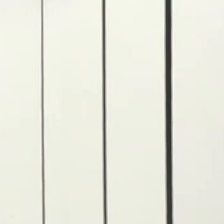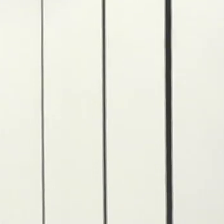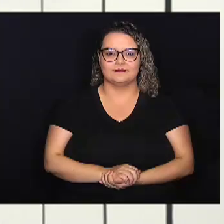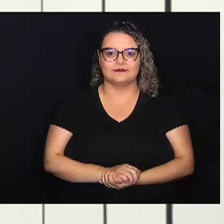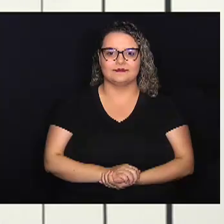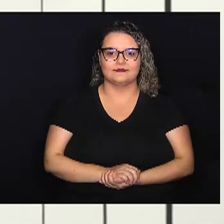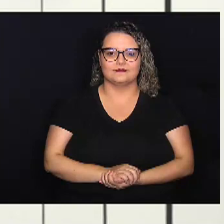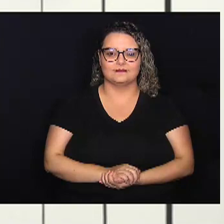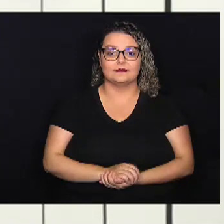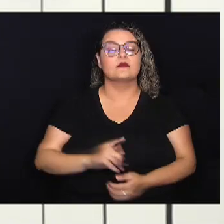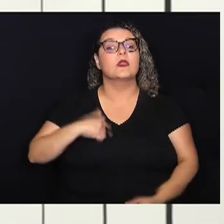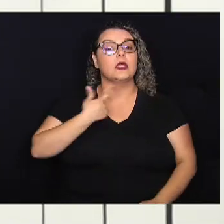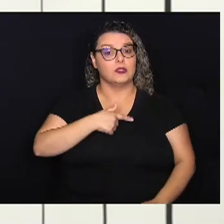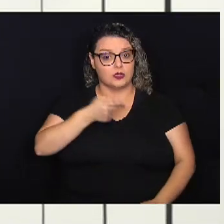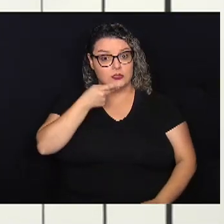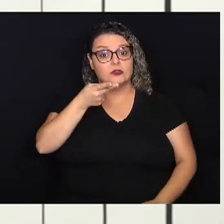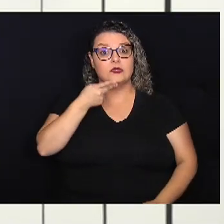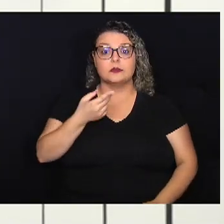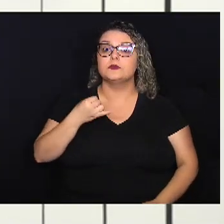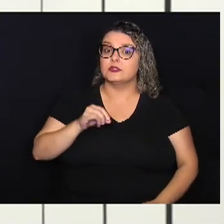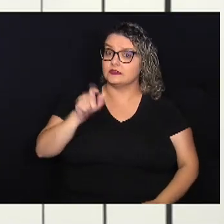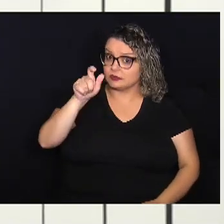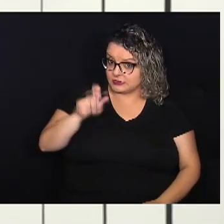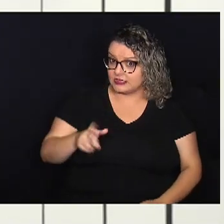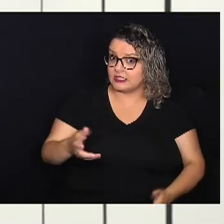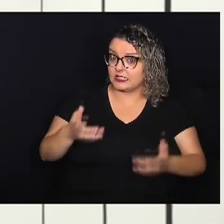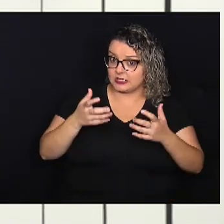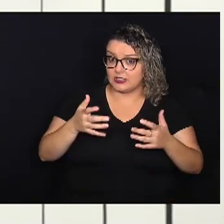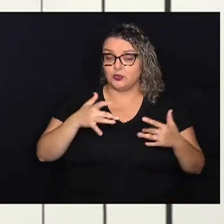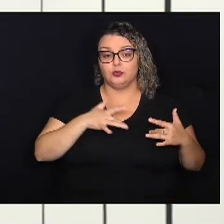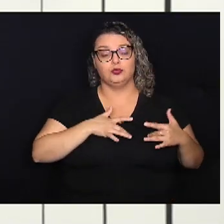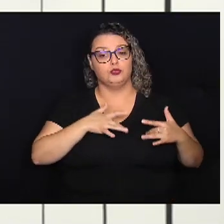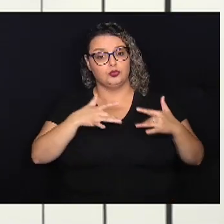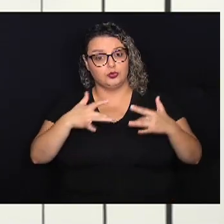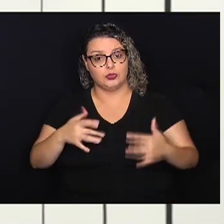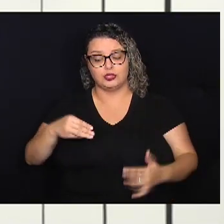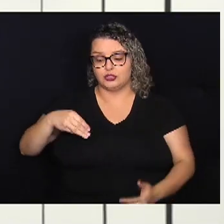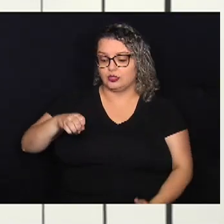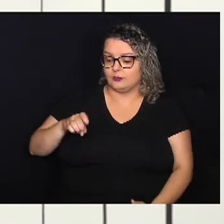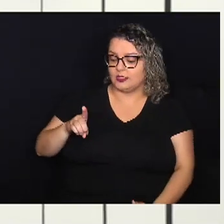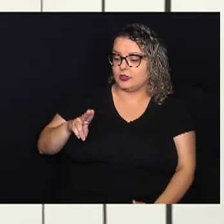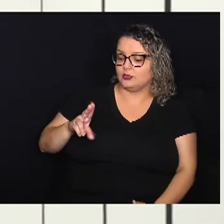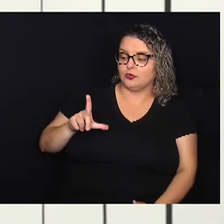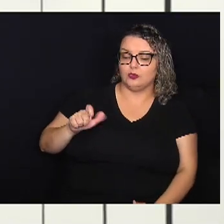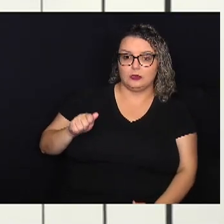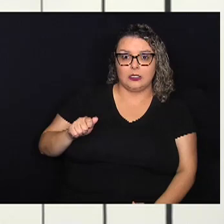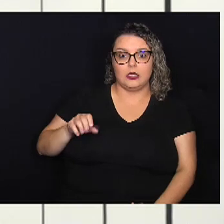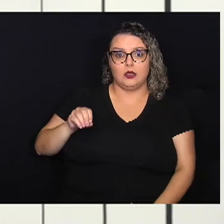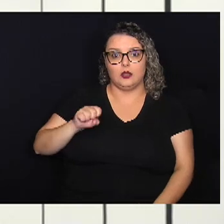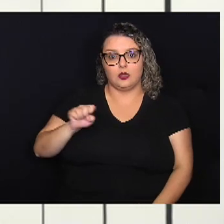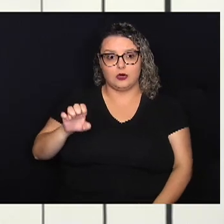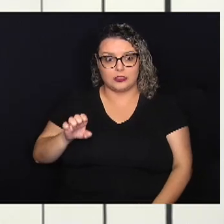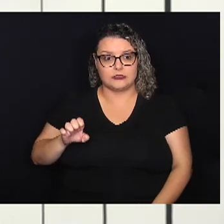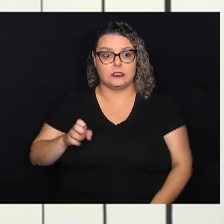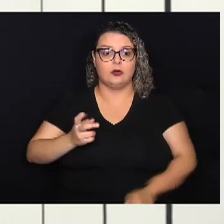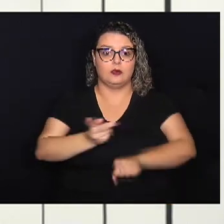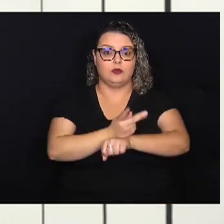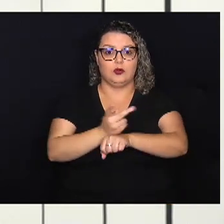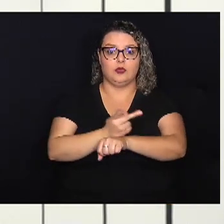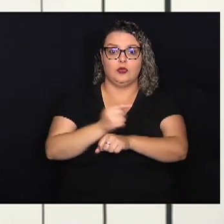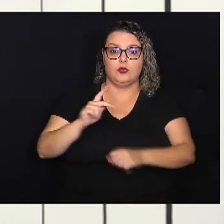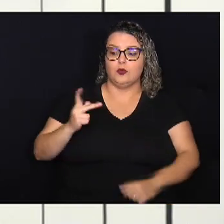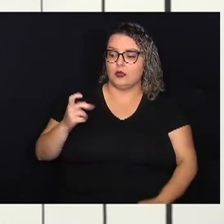E a gente reforça aqui que se você quer ser um doador de medula óssea, você pode procurar o Hemocentro de